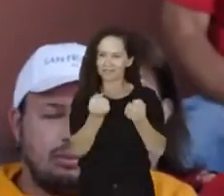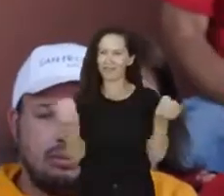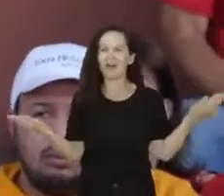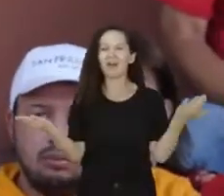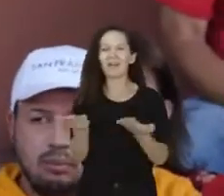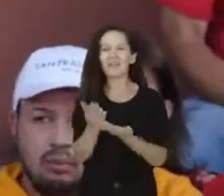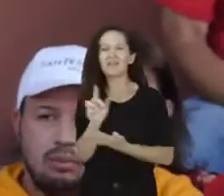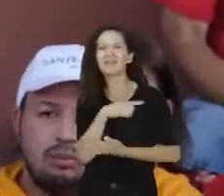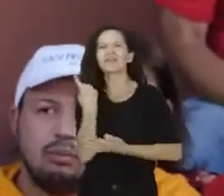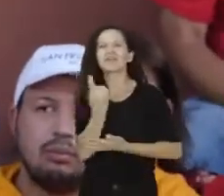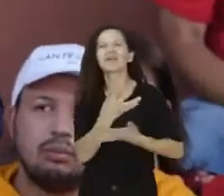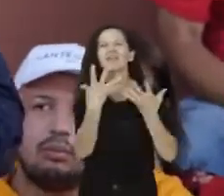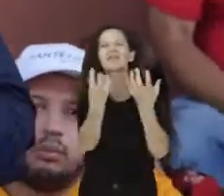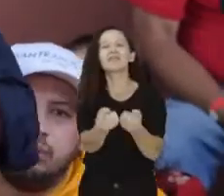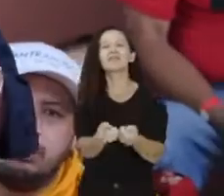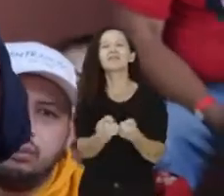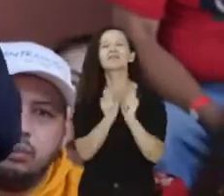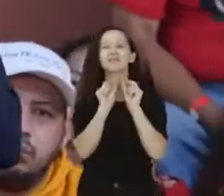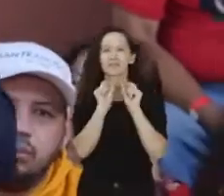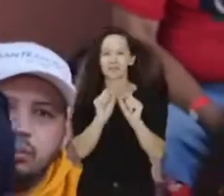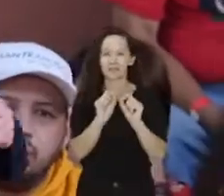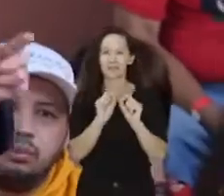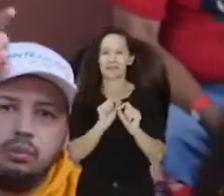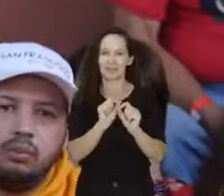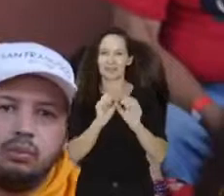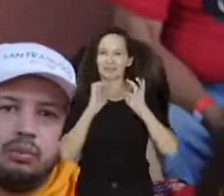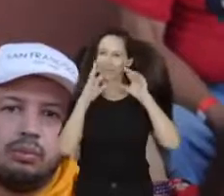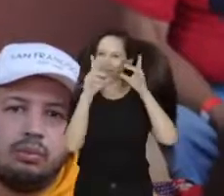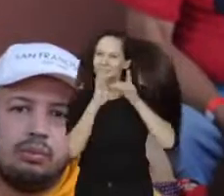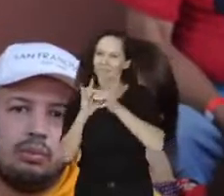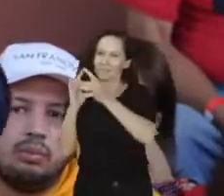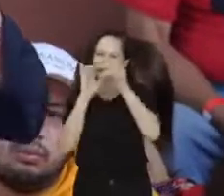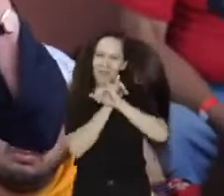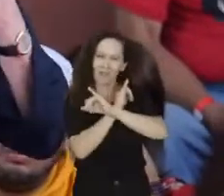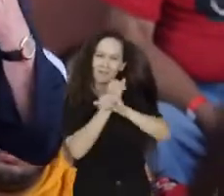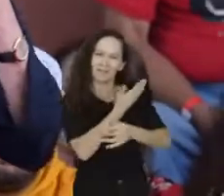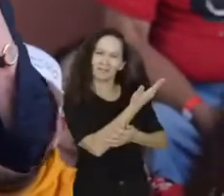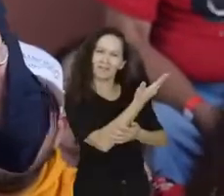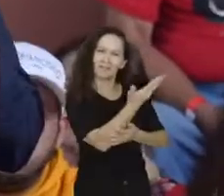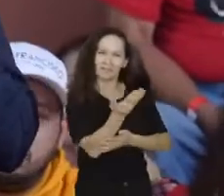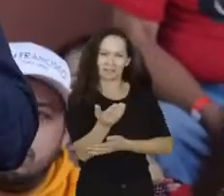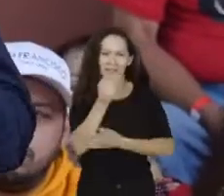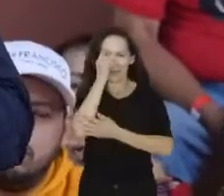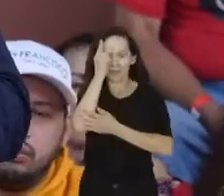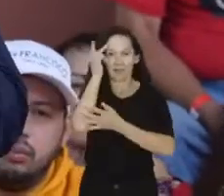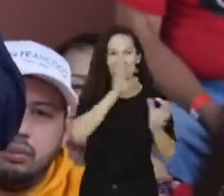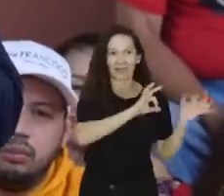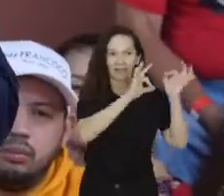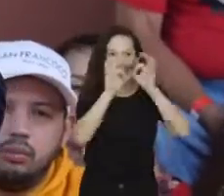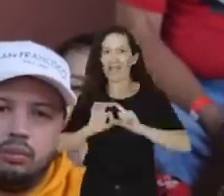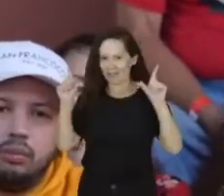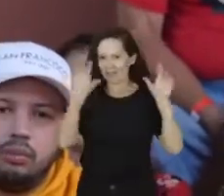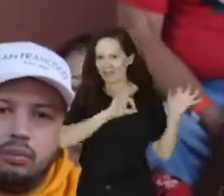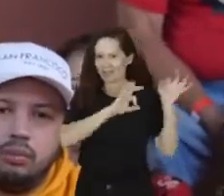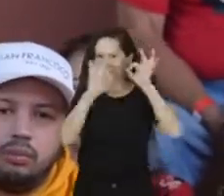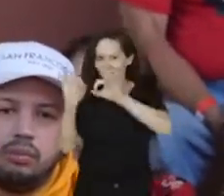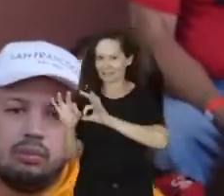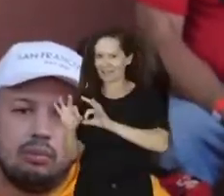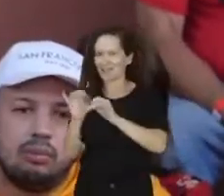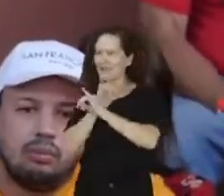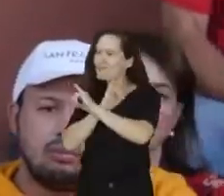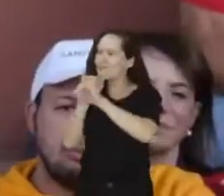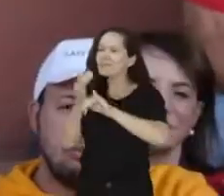vamos agora dizer para você e para o pessoal que está no telão assistindo a gente, quem